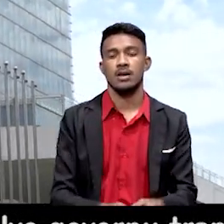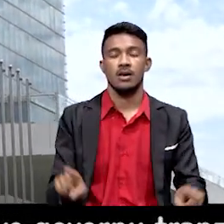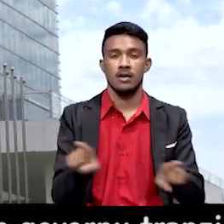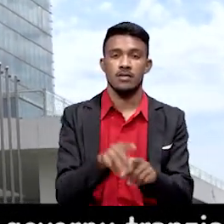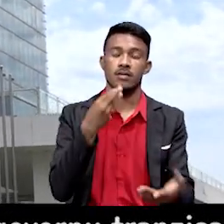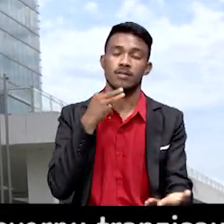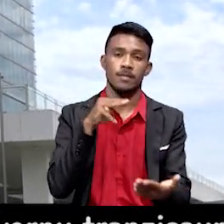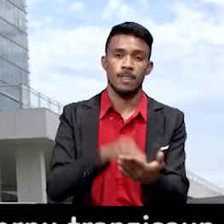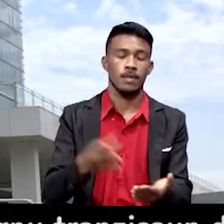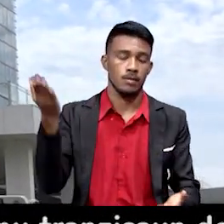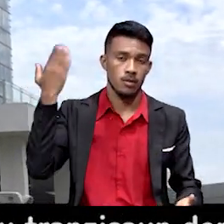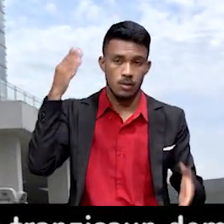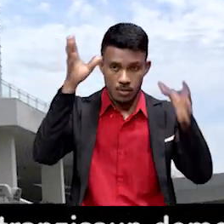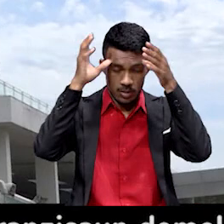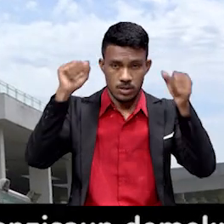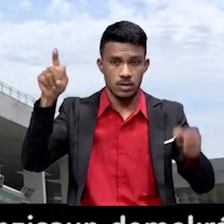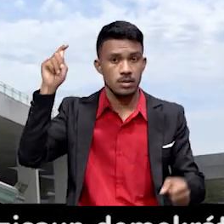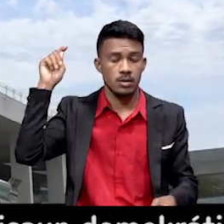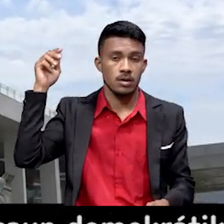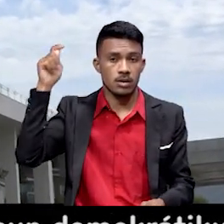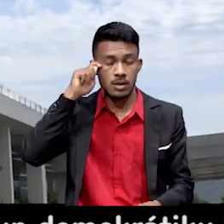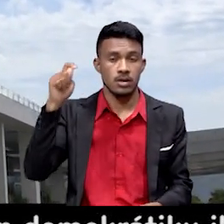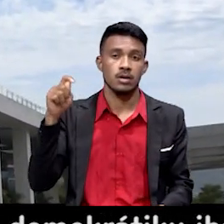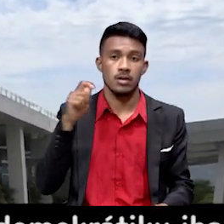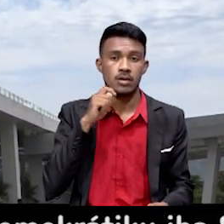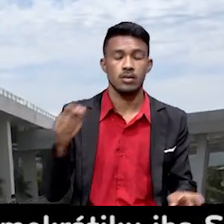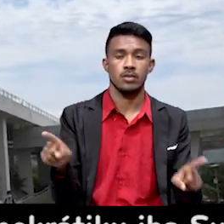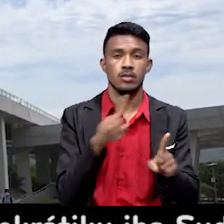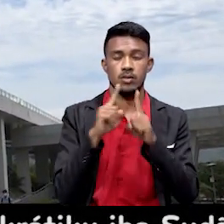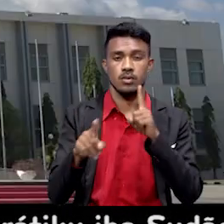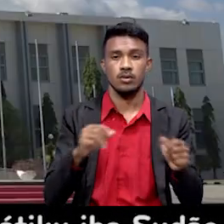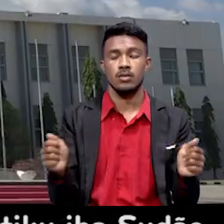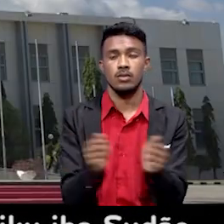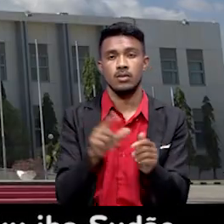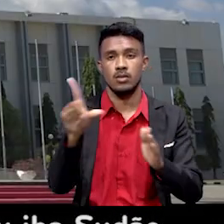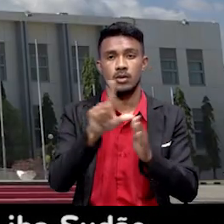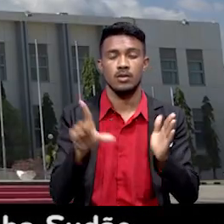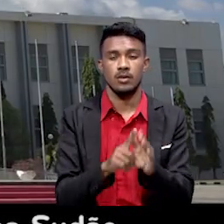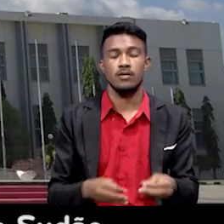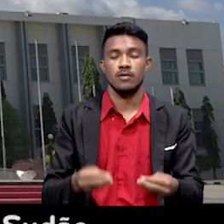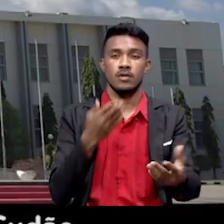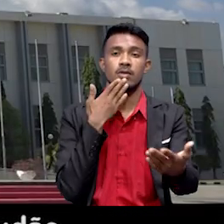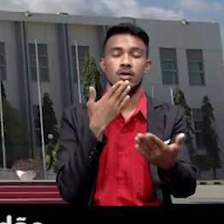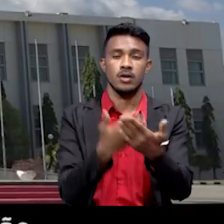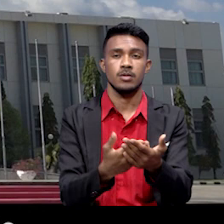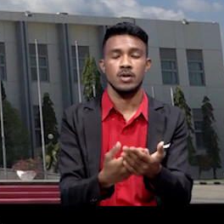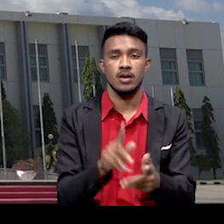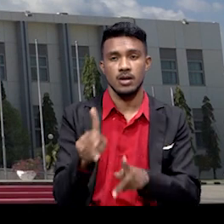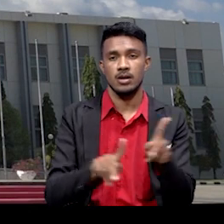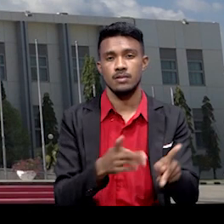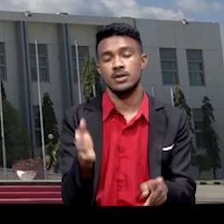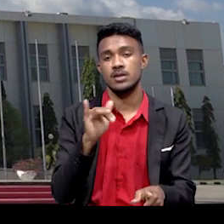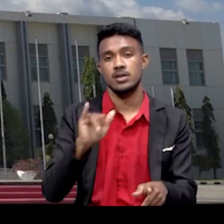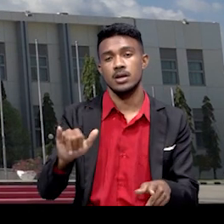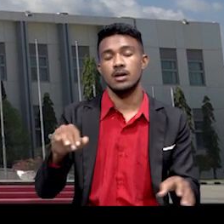ex presidente república Taurmata Ruak discorda ho a existência lei nebe fo benefício baix titular sira tamba rezime